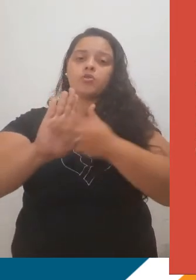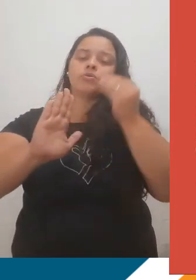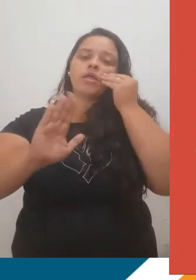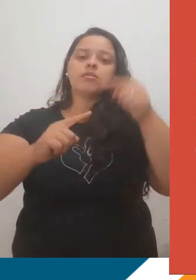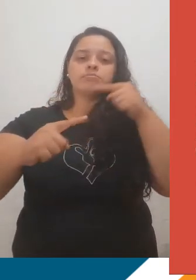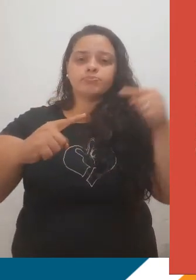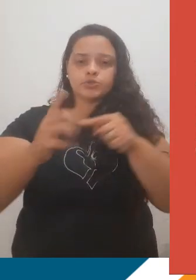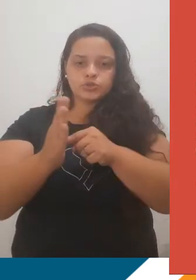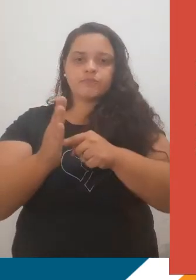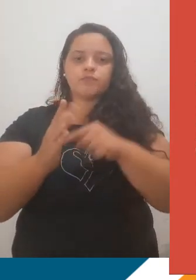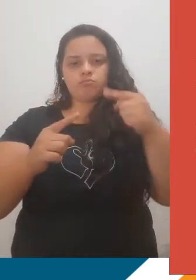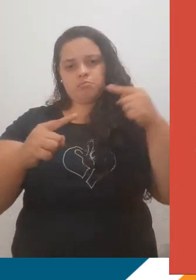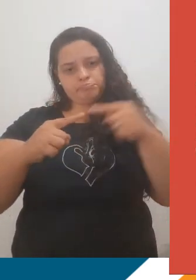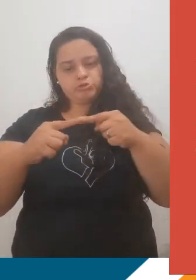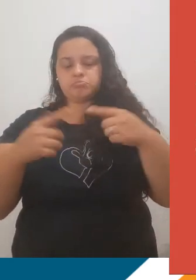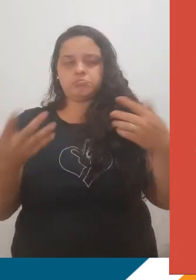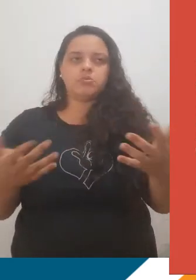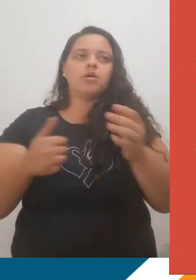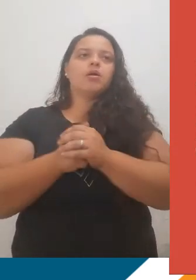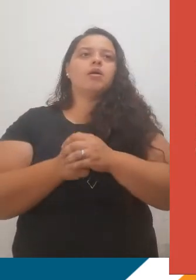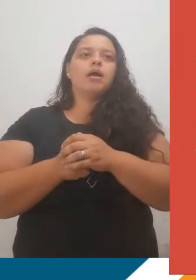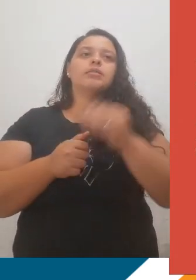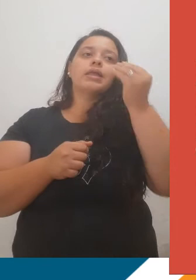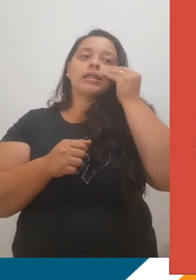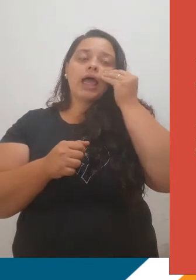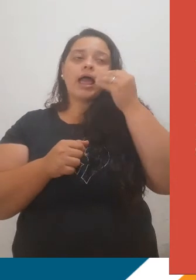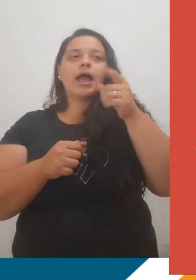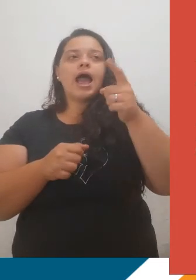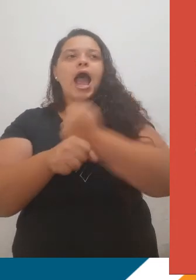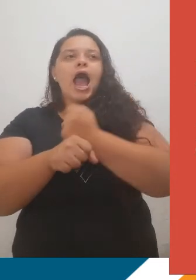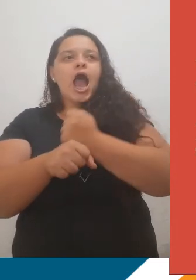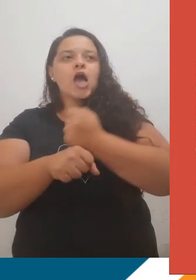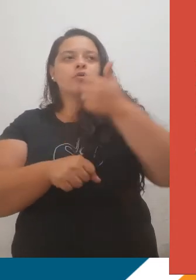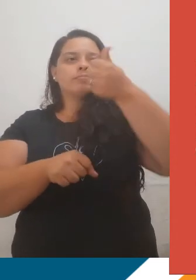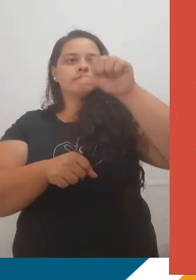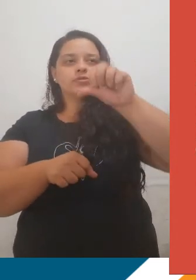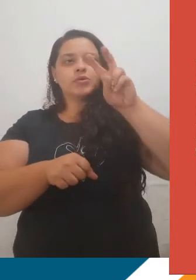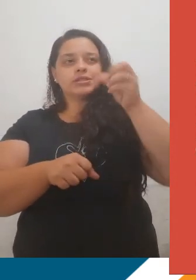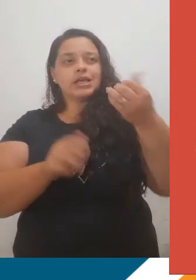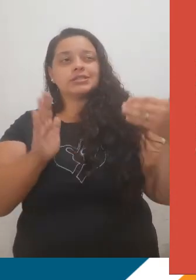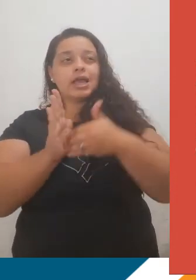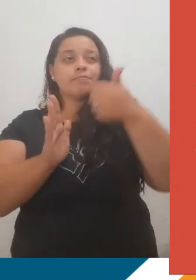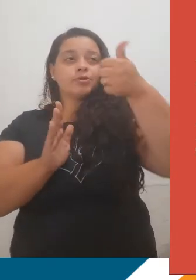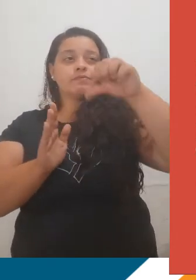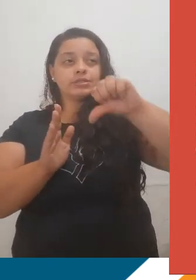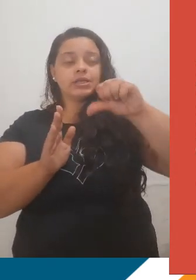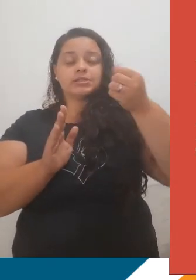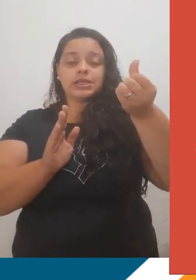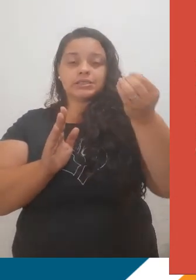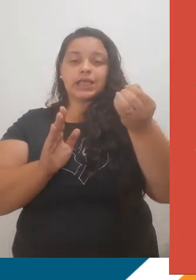que visava desenvolver o Brasil 50 anos em 5, e um plano que dividia as áreas